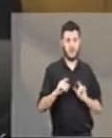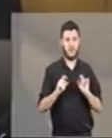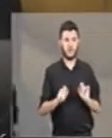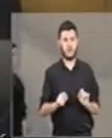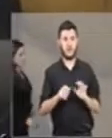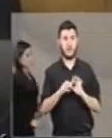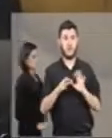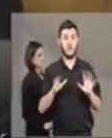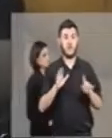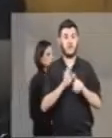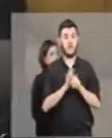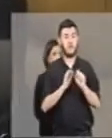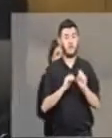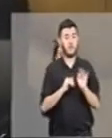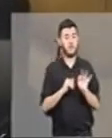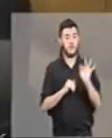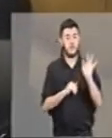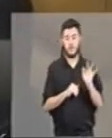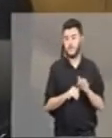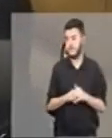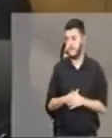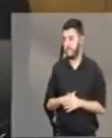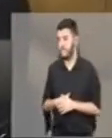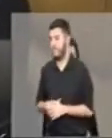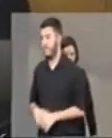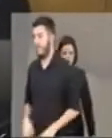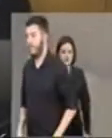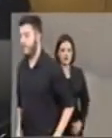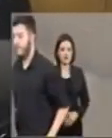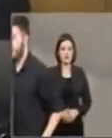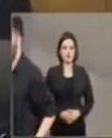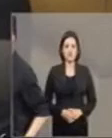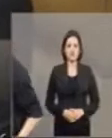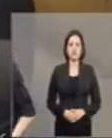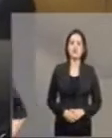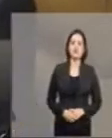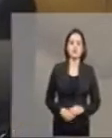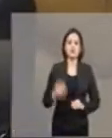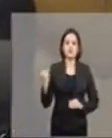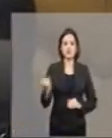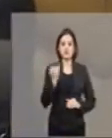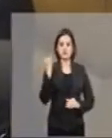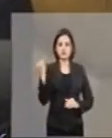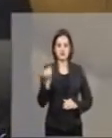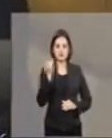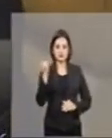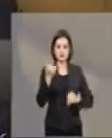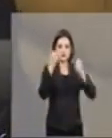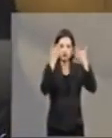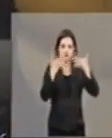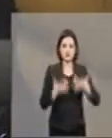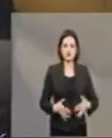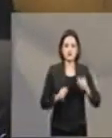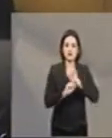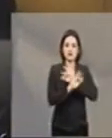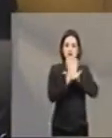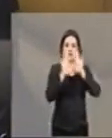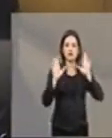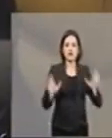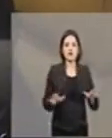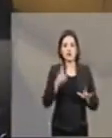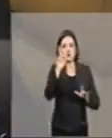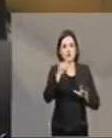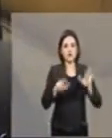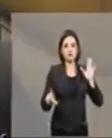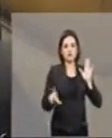Supremo Tribunal Federal, eu acho que é importante explicitar-se que, nesse caso, será inteiramente